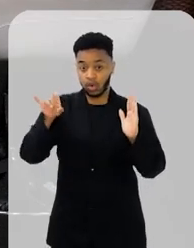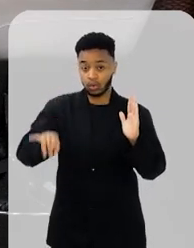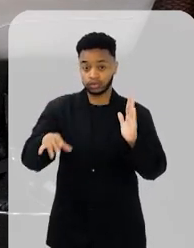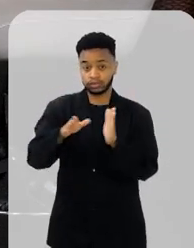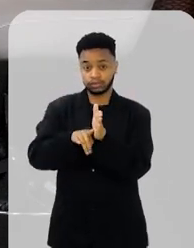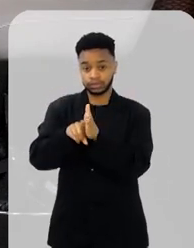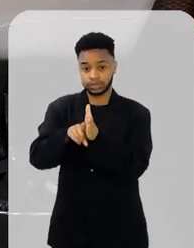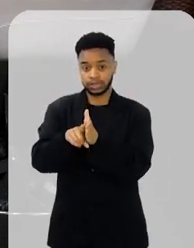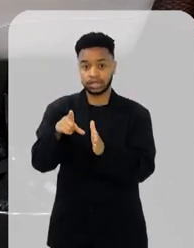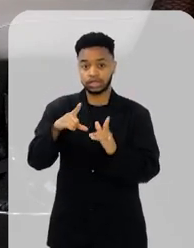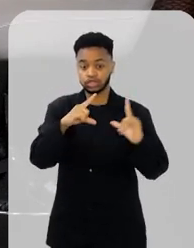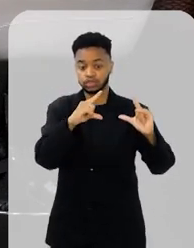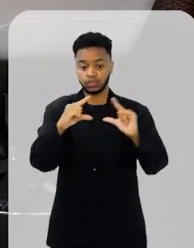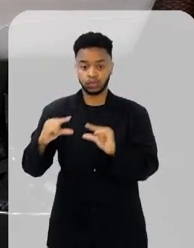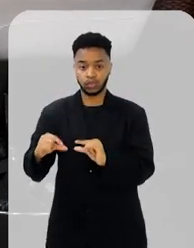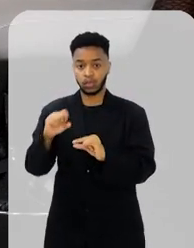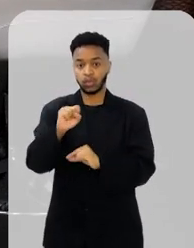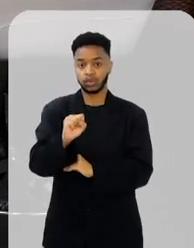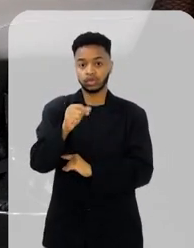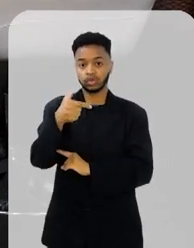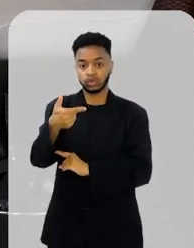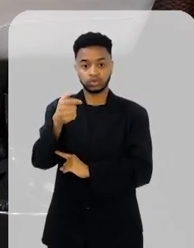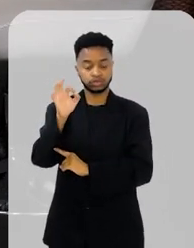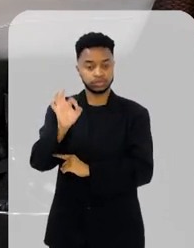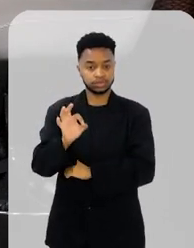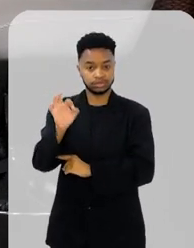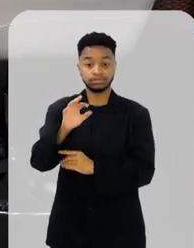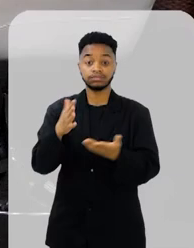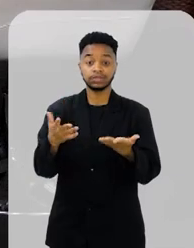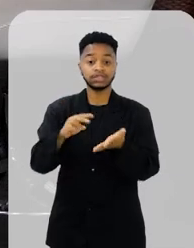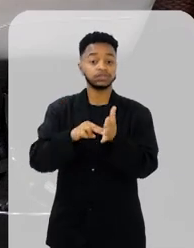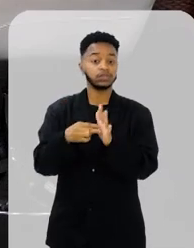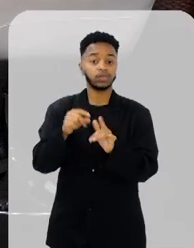último levantamento, de 82%. Ou seja,